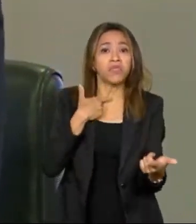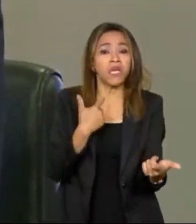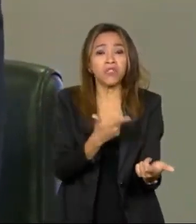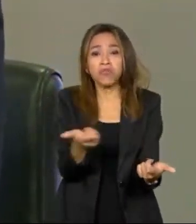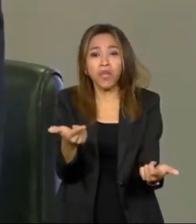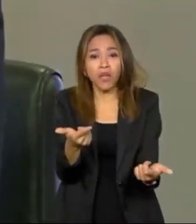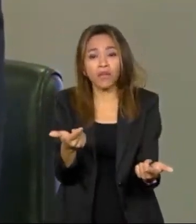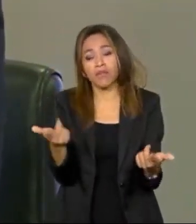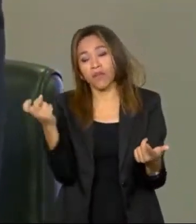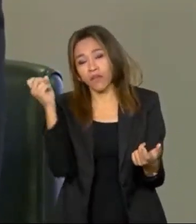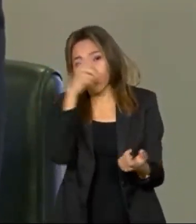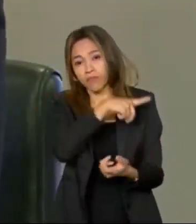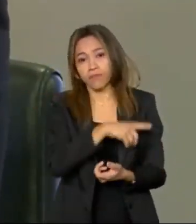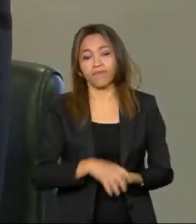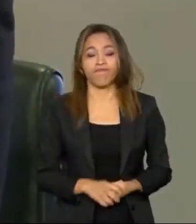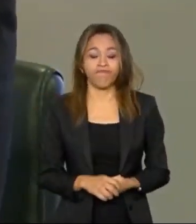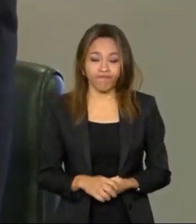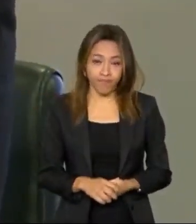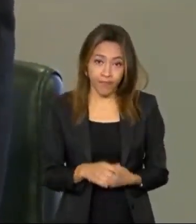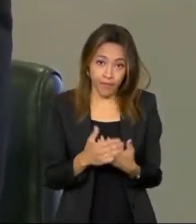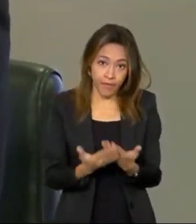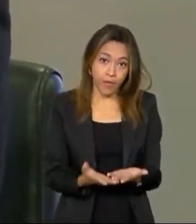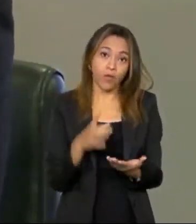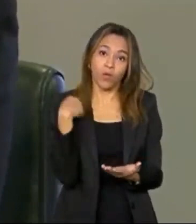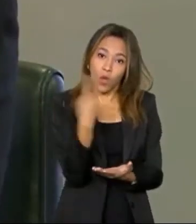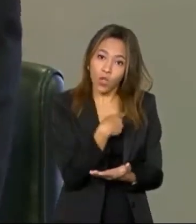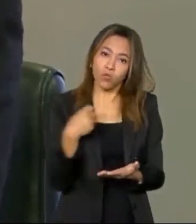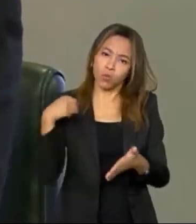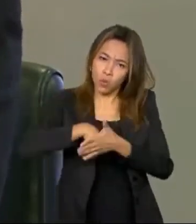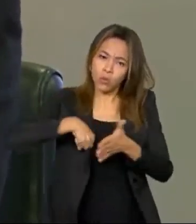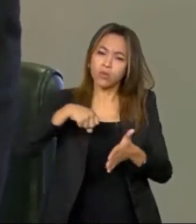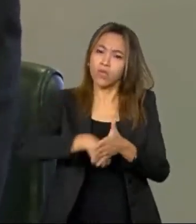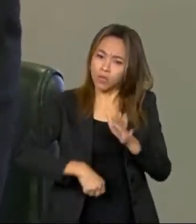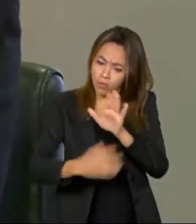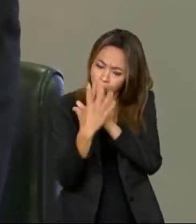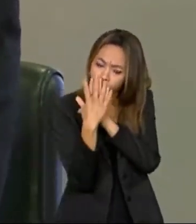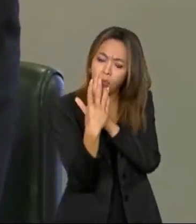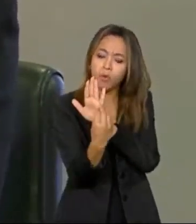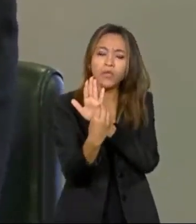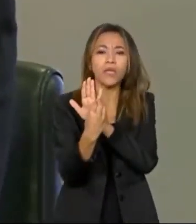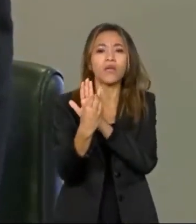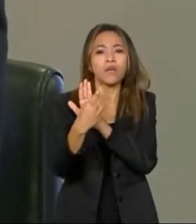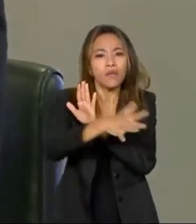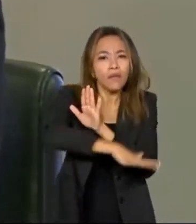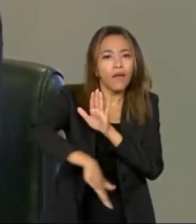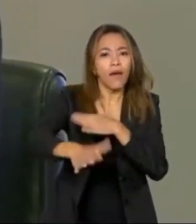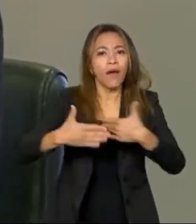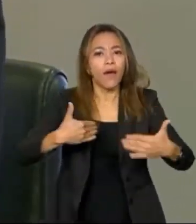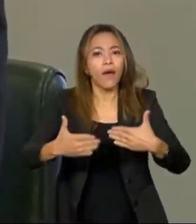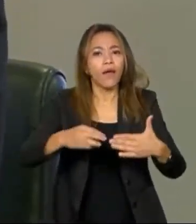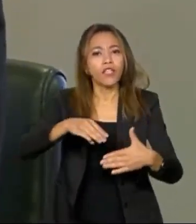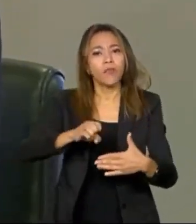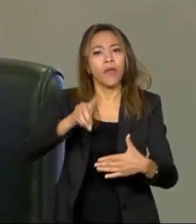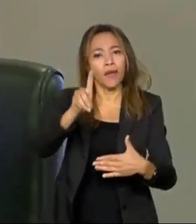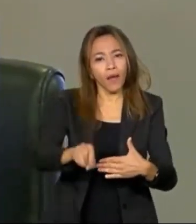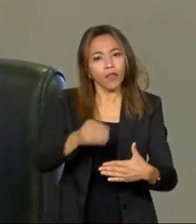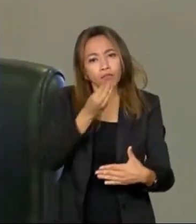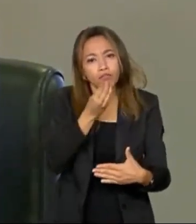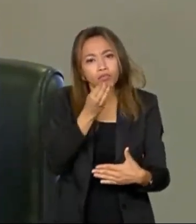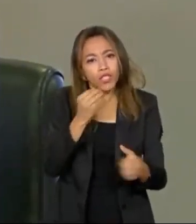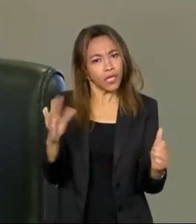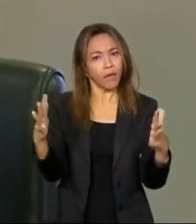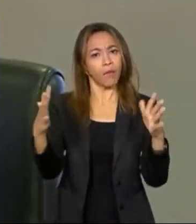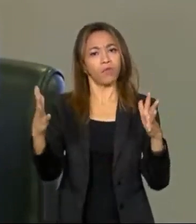menos. Então nós estamos optando por um modelo que é de mercado. O pessoal devia estar aplaudindo o modelo,